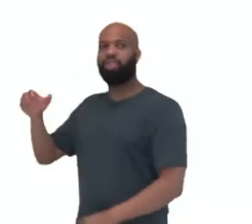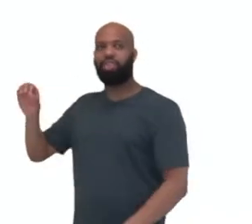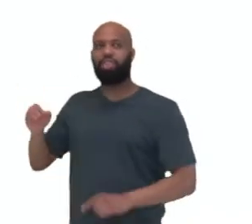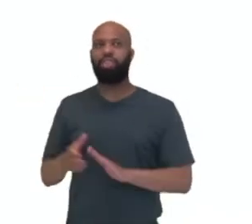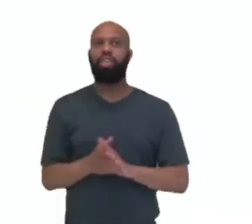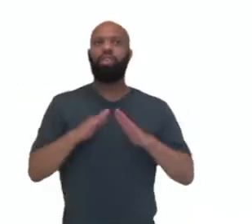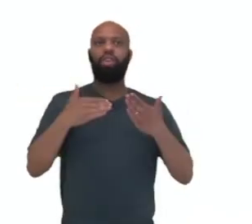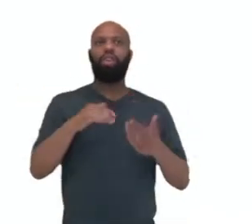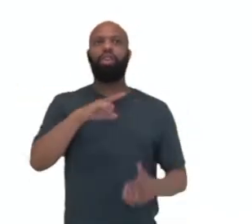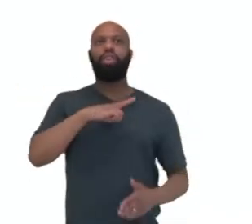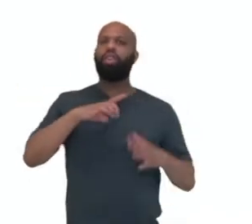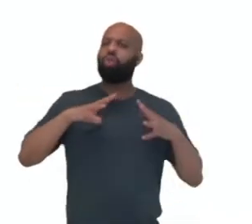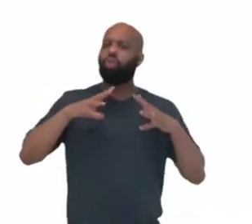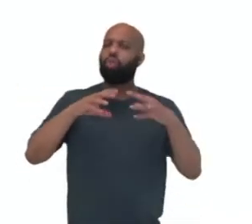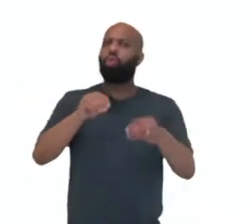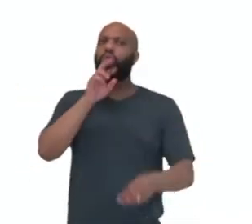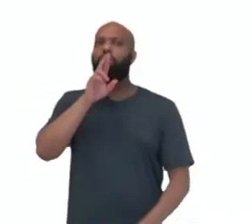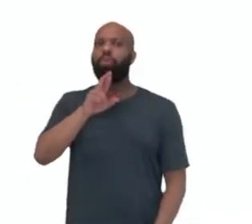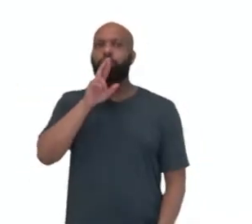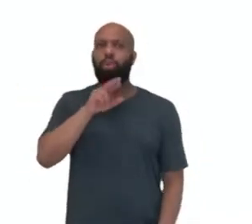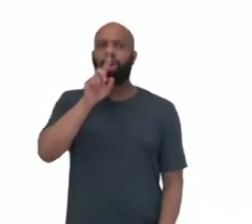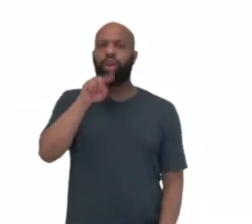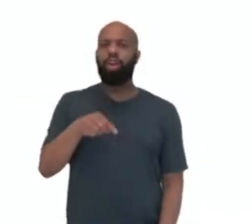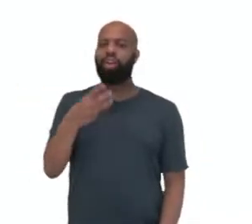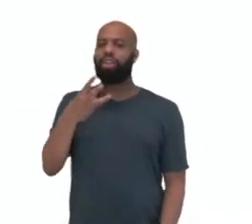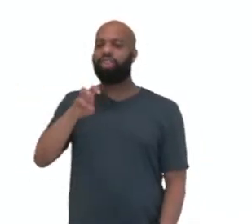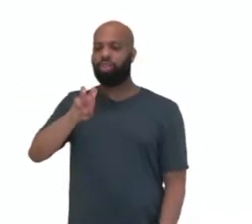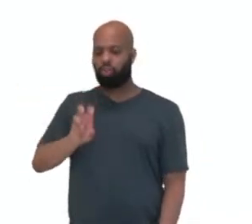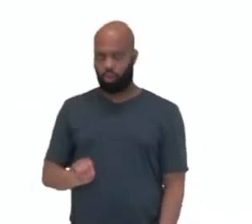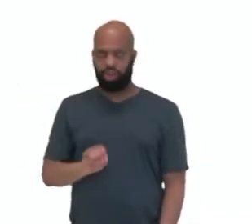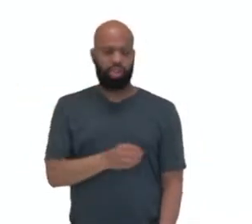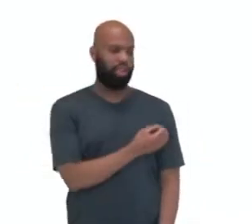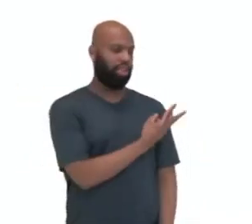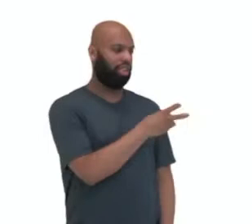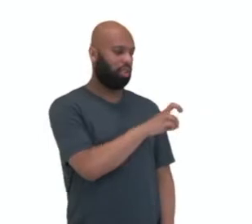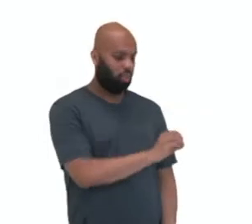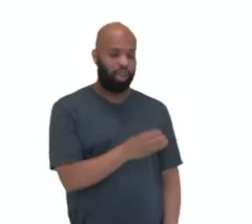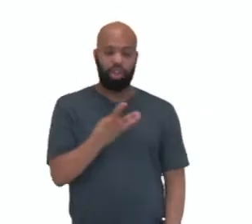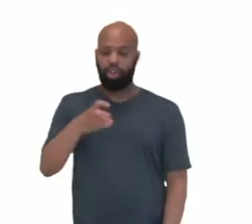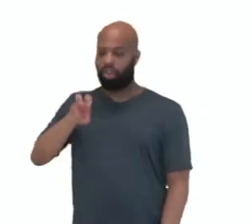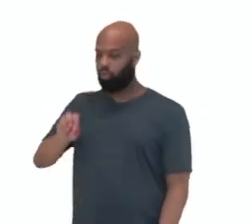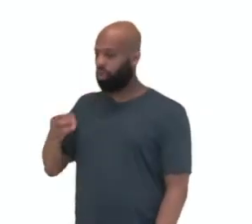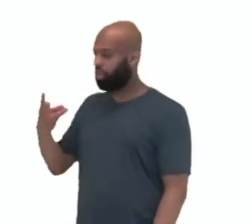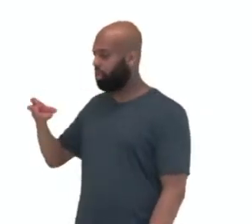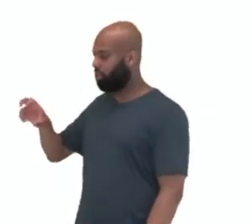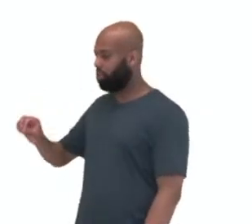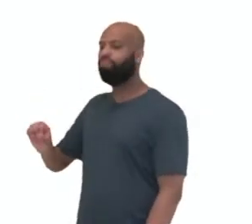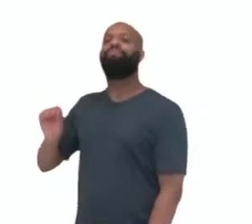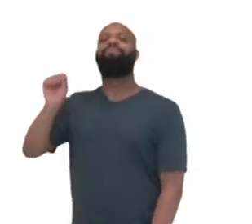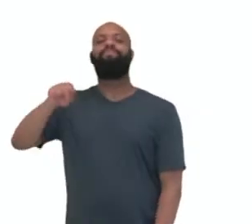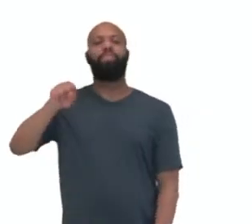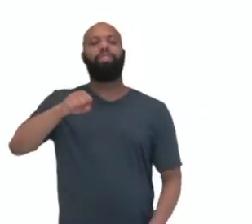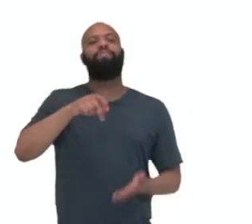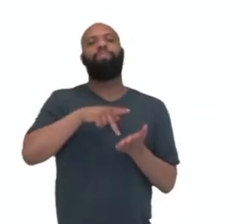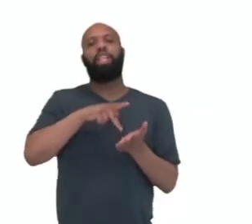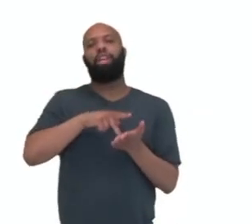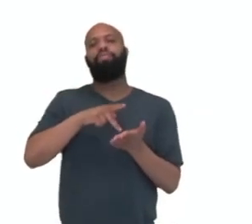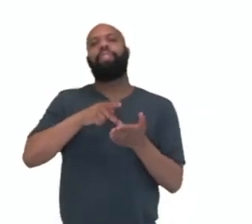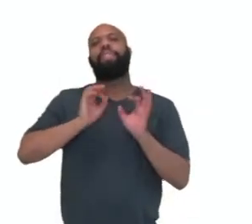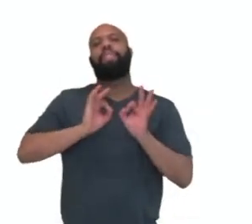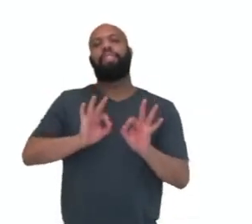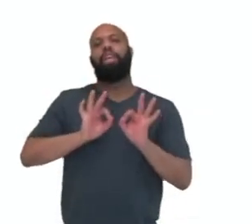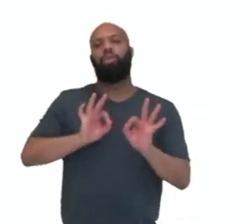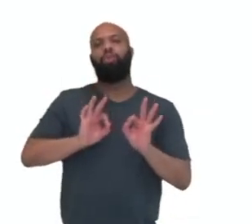Então, todos deram como resultado o número 350. Então, significa que sim.